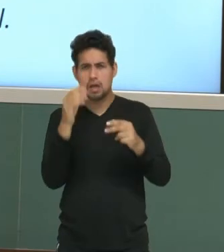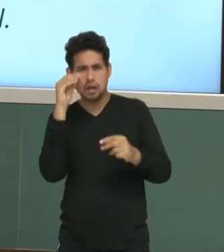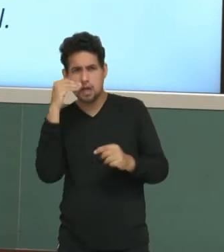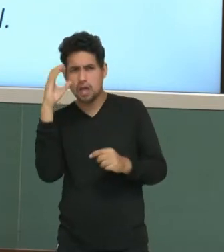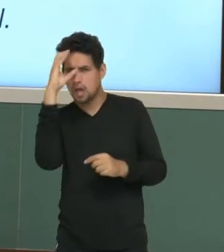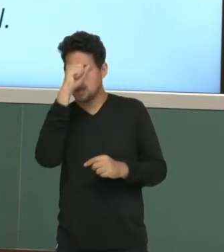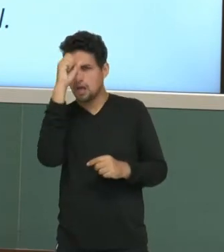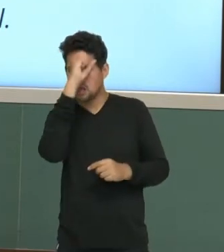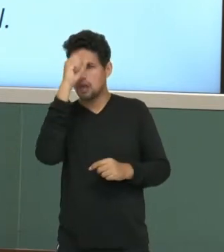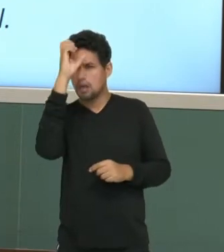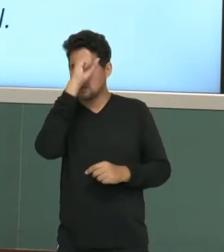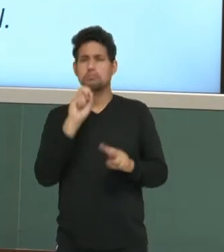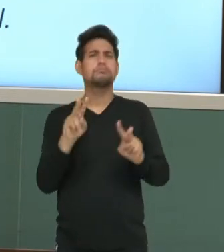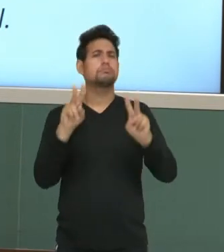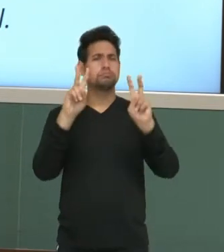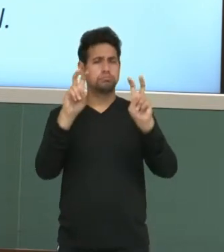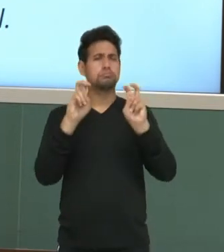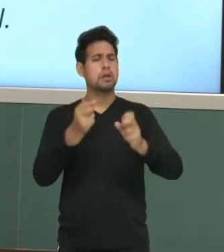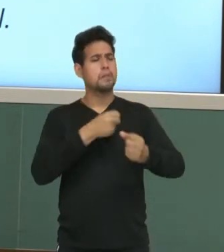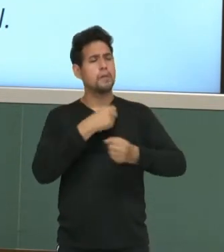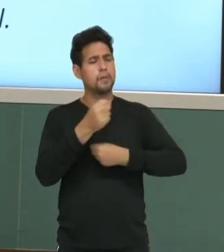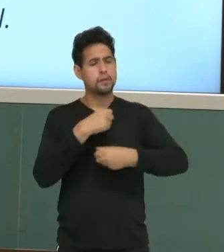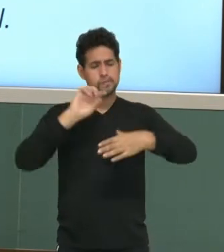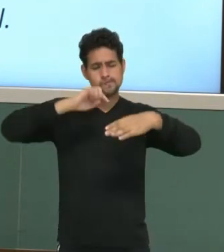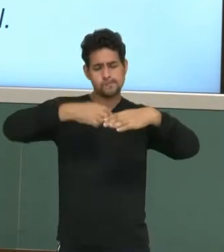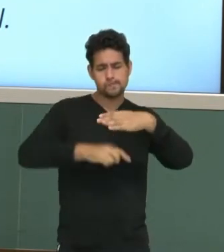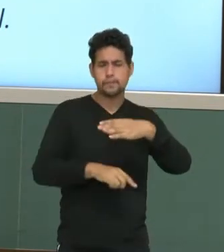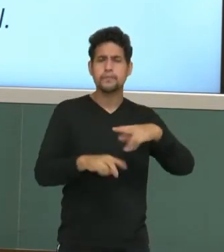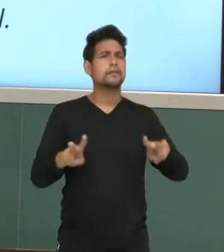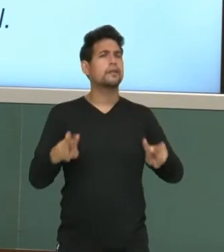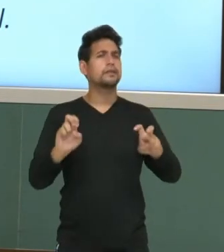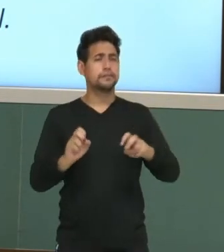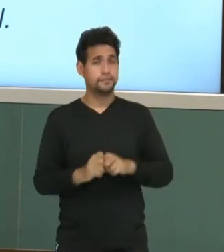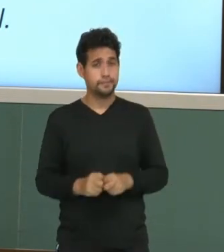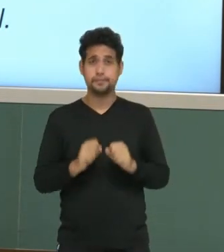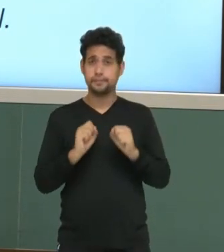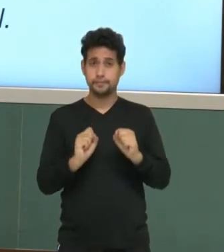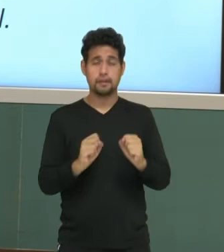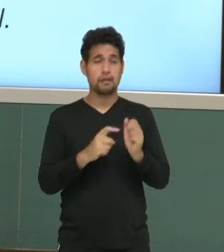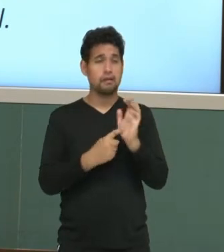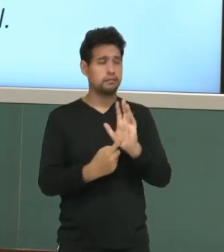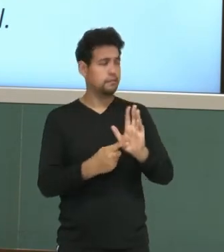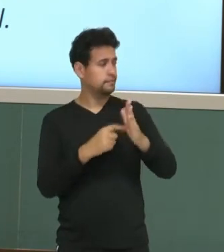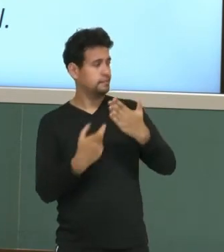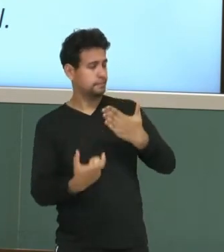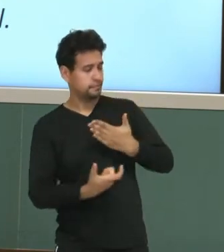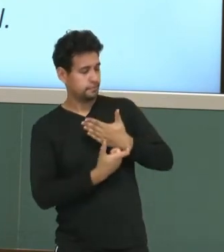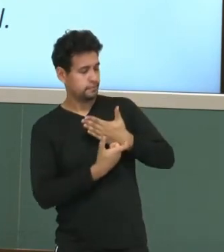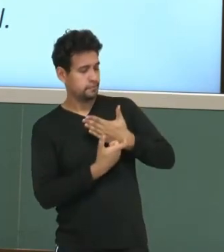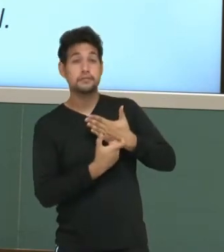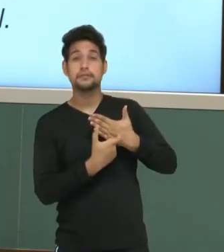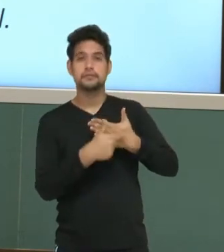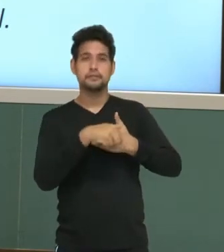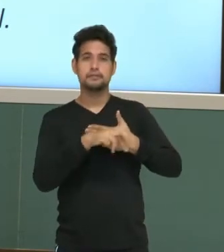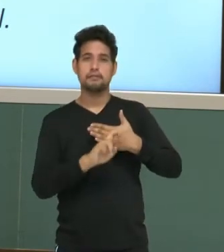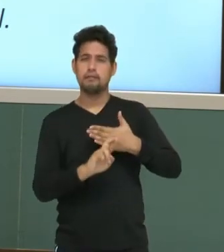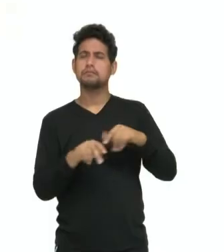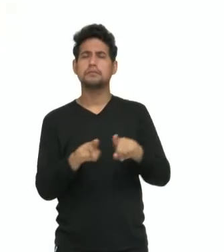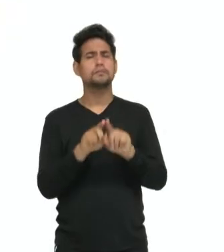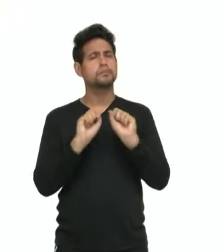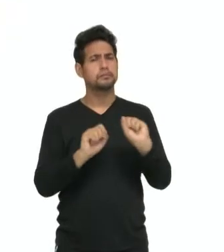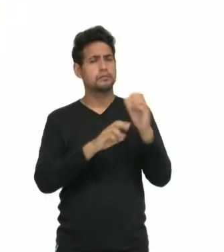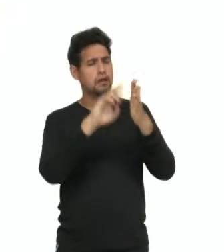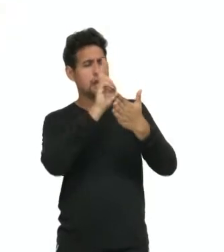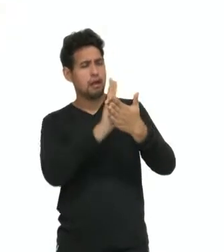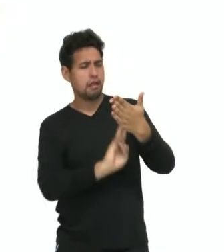pouco sobre essa reportagem, se aprofundá-la, porque aqui só foi um recorte, aponte o seu celular para o QR Code, vai fazer a